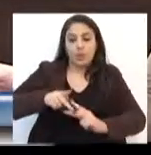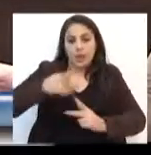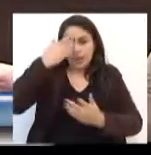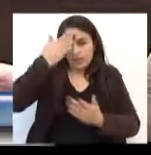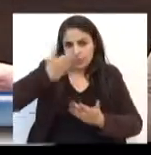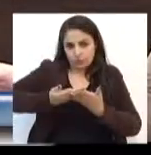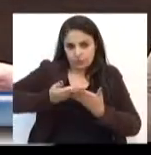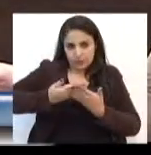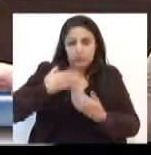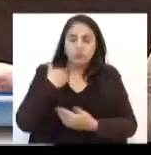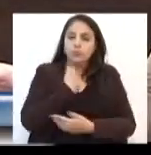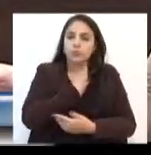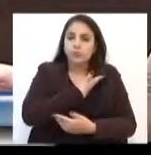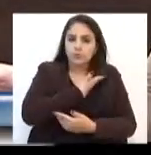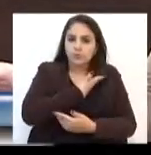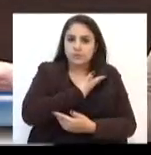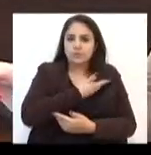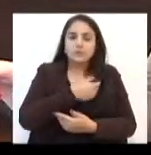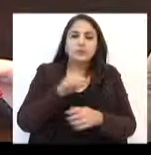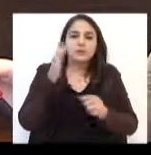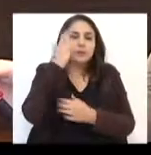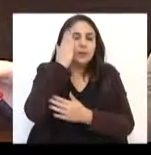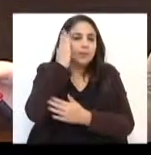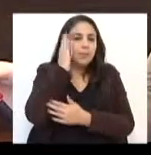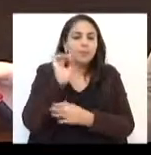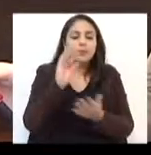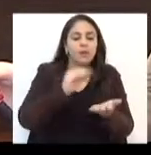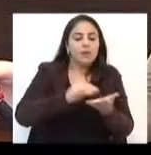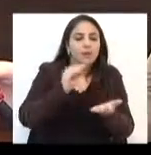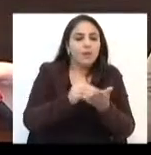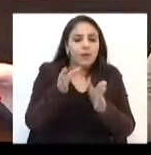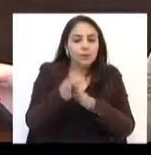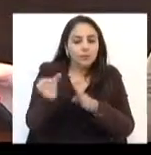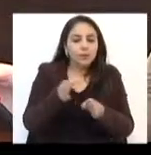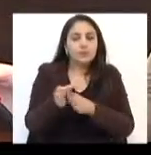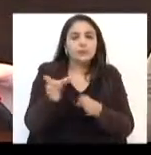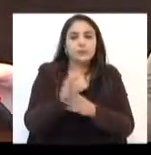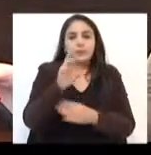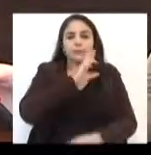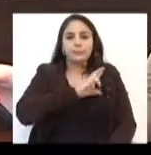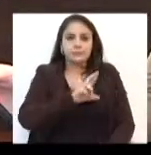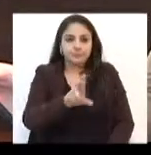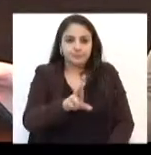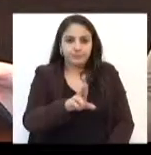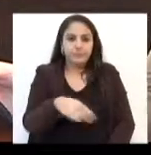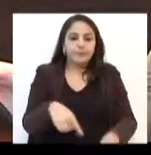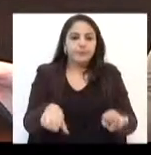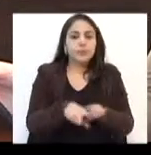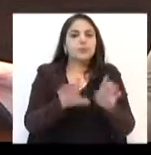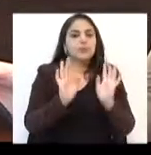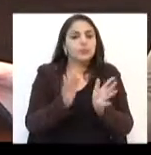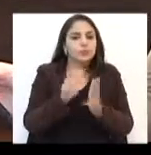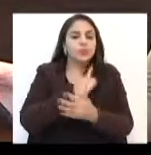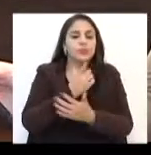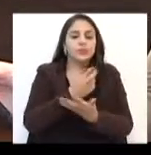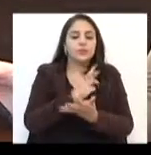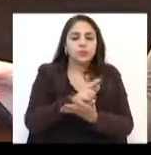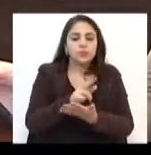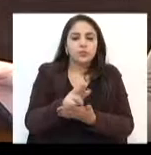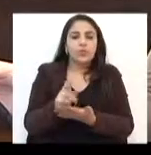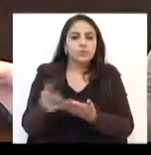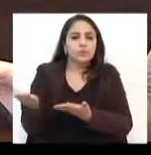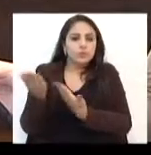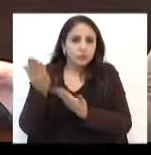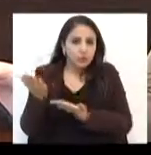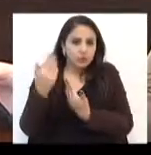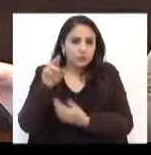professa. Nós sabemos que a falta de uma orientação religiosa levou a